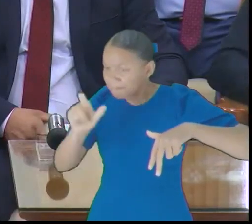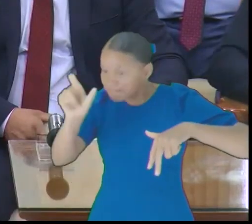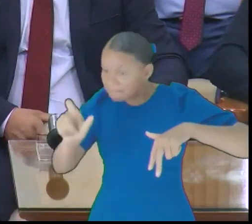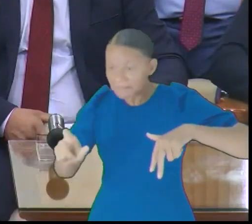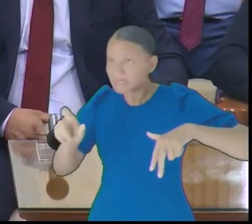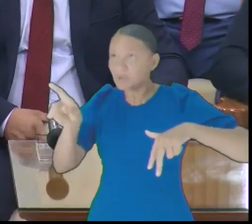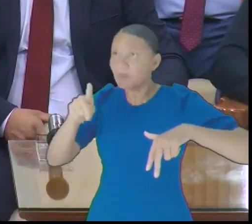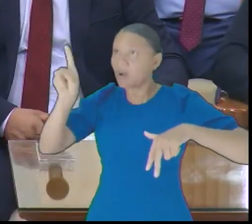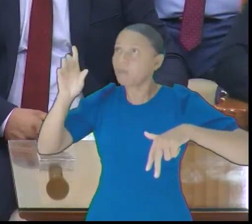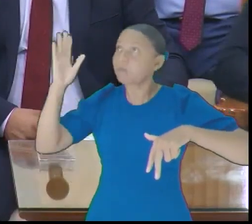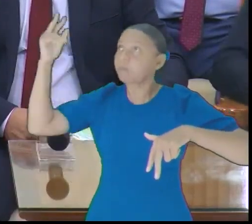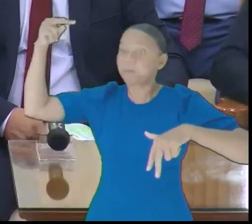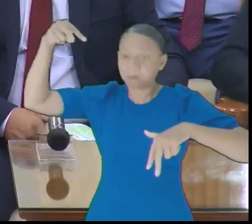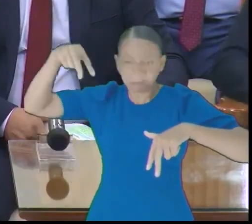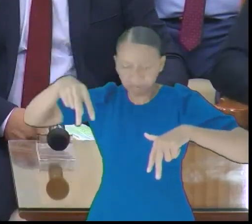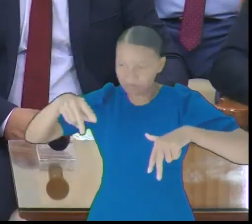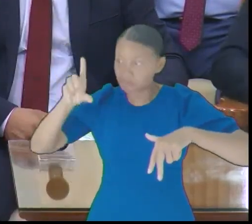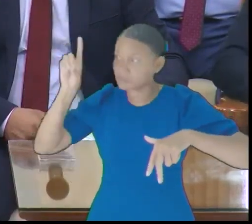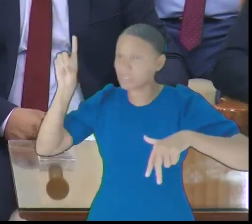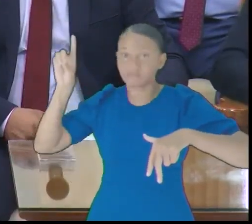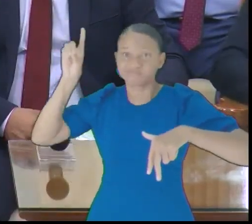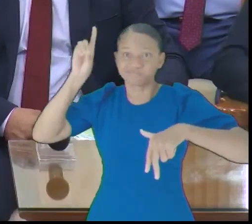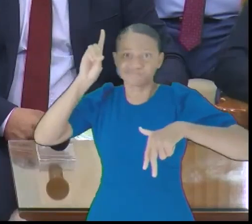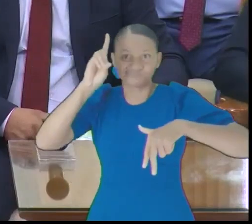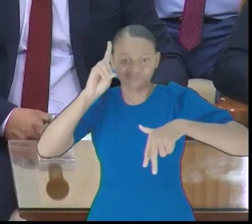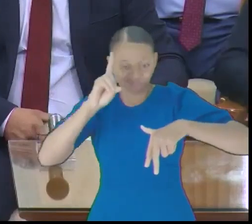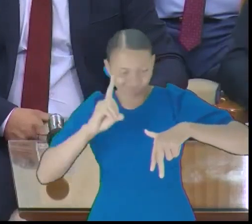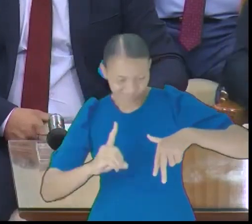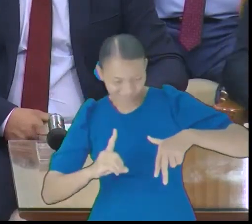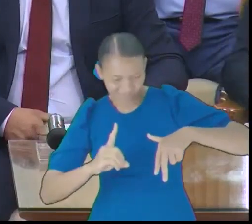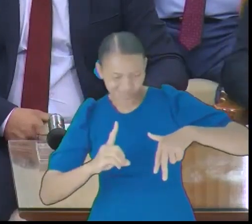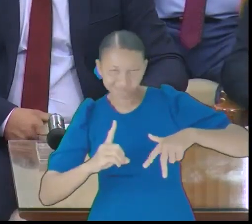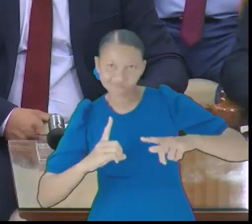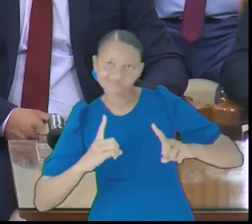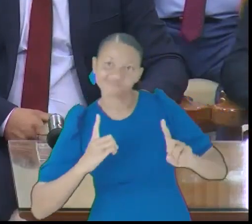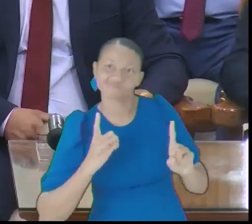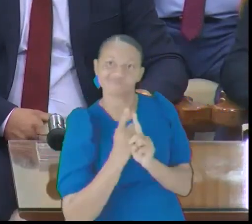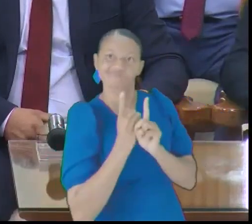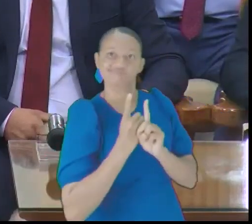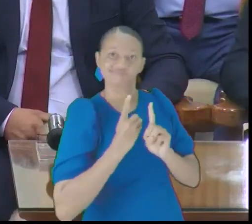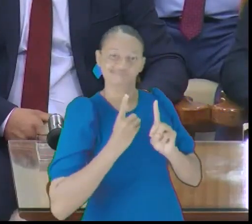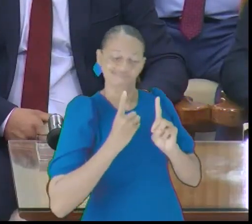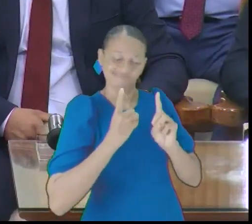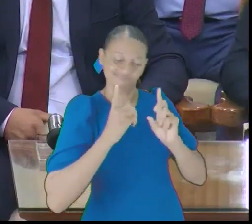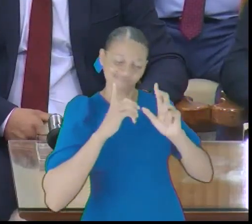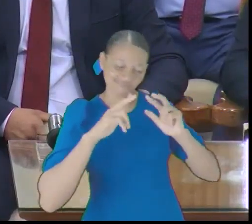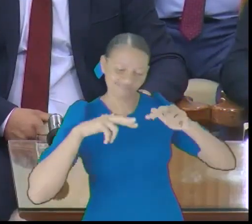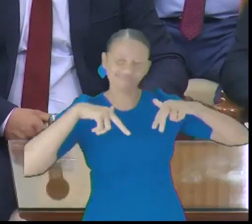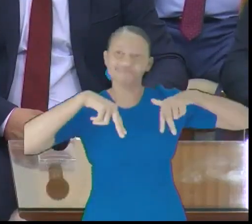divino, Deus mesmo vai ao seu encontro.